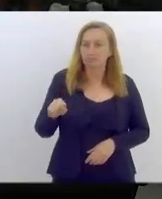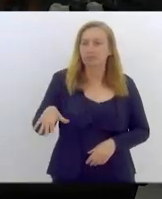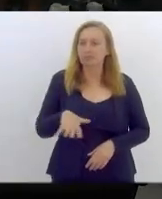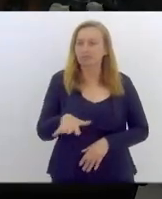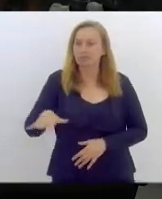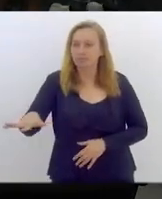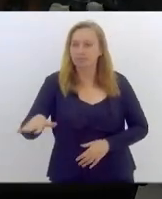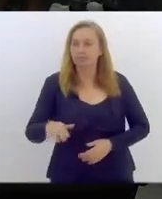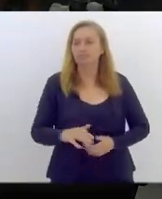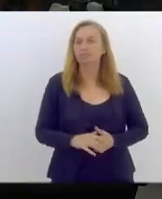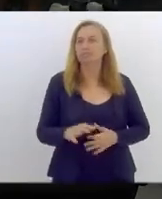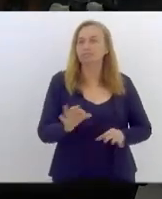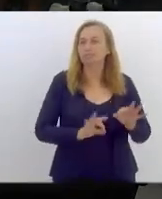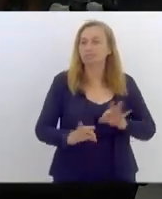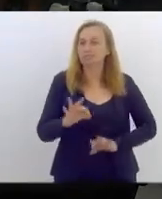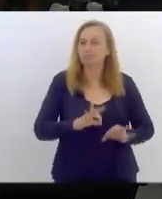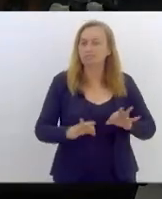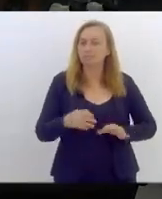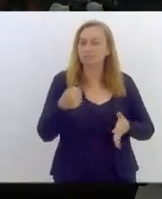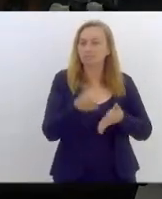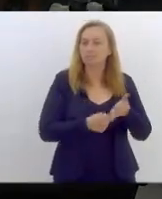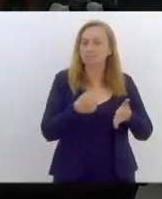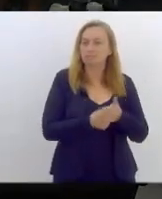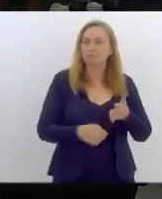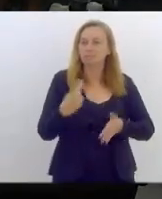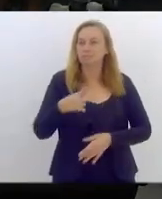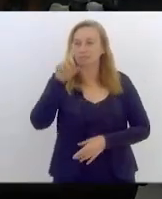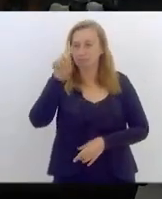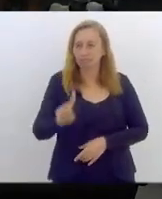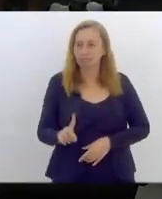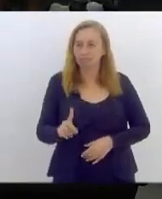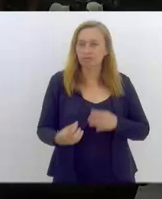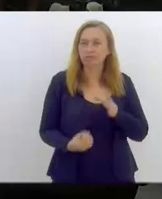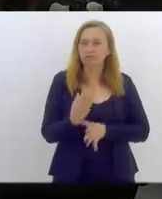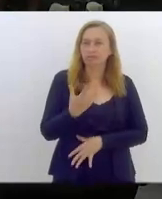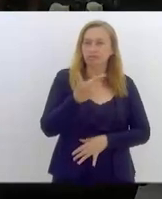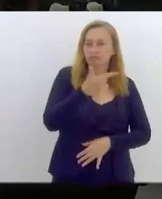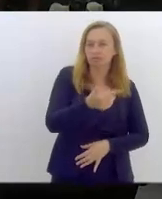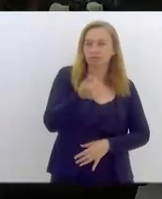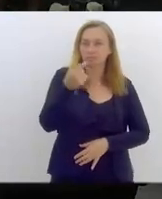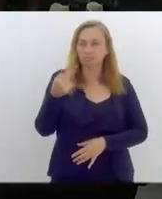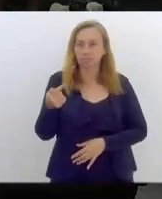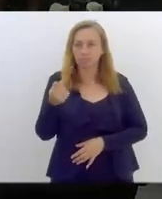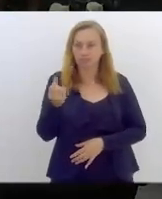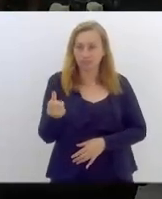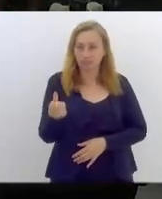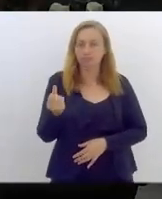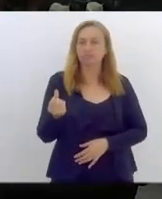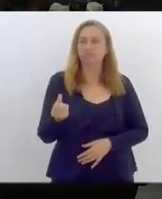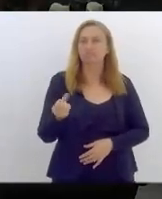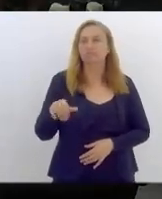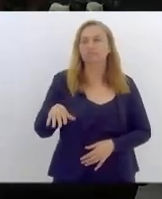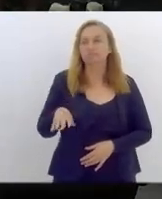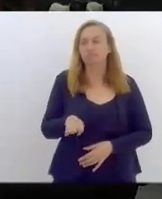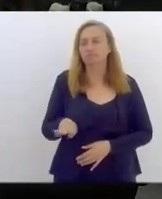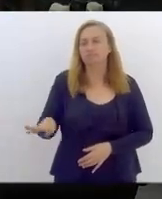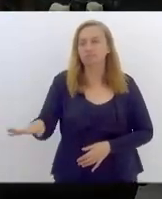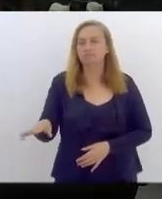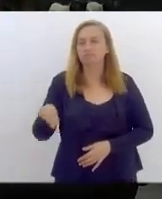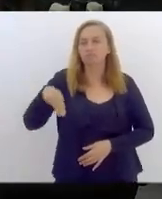favela se organizarem para a luta por seus direitos. Criada em 2016 e localizada no Complexo da Maré,